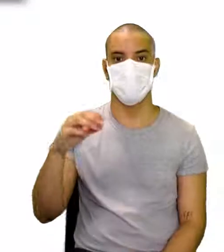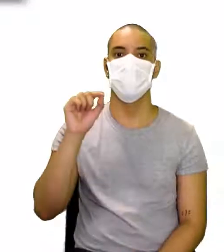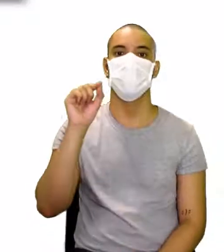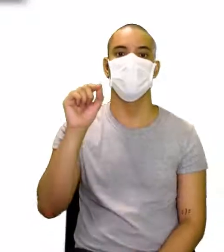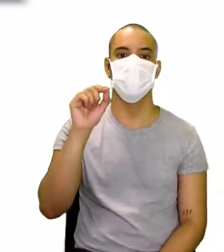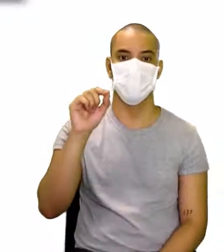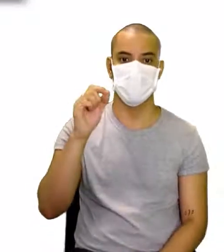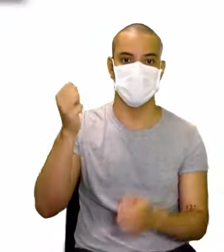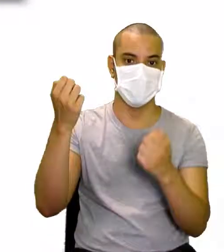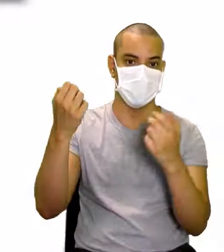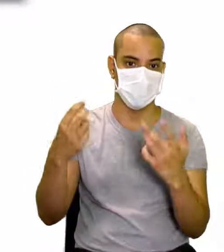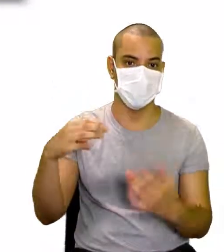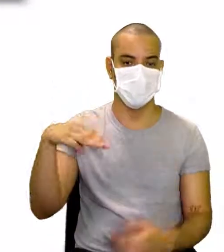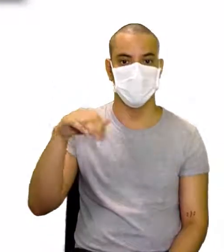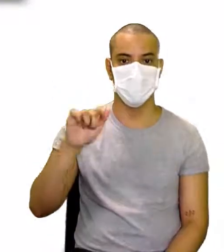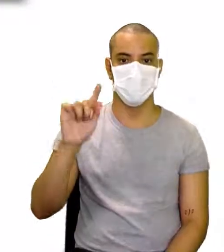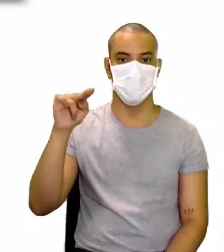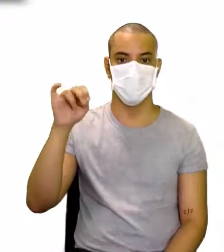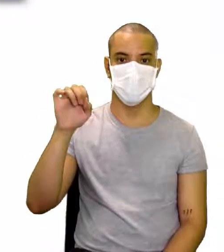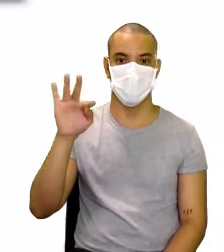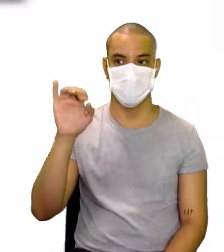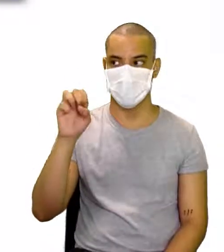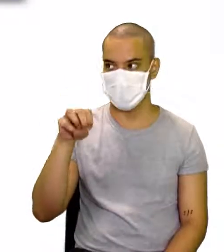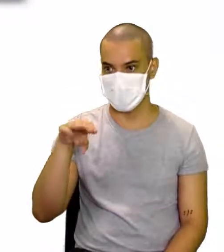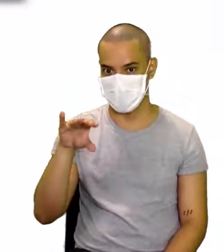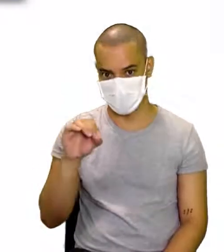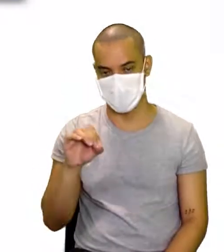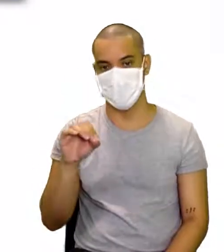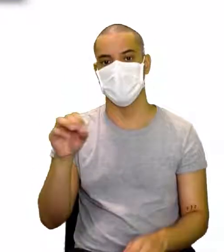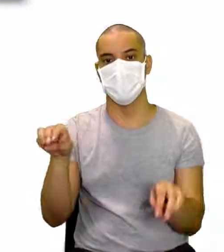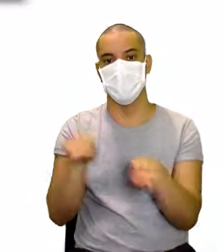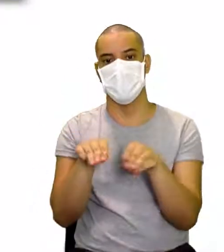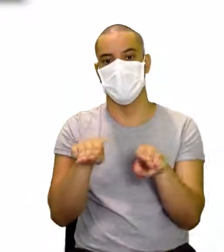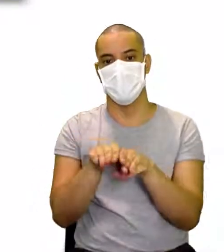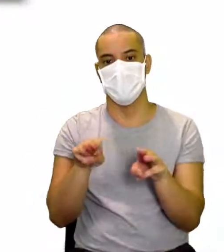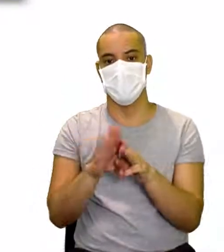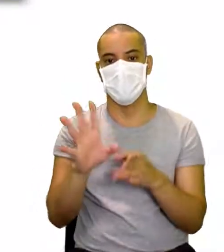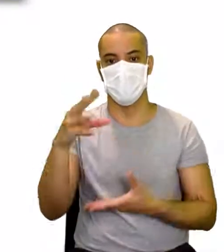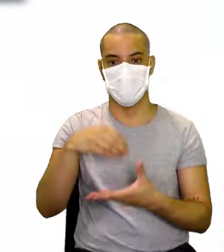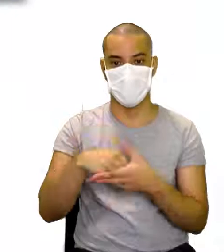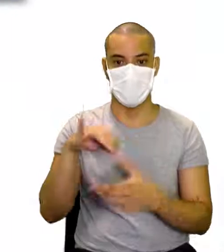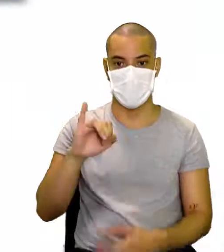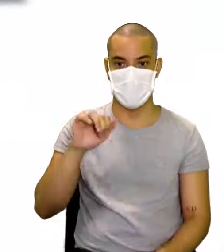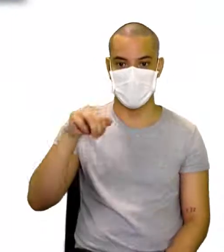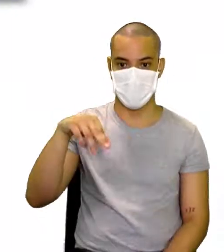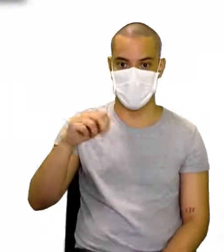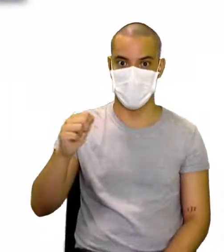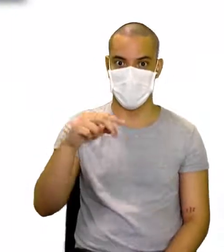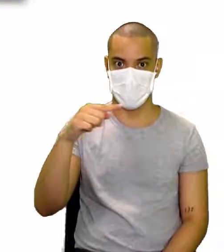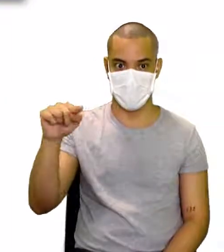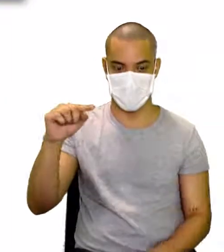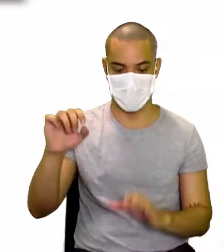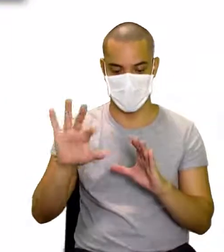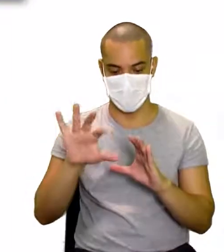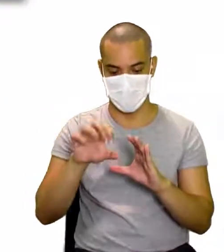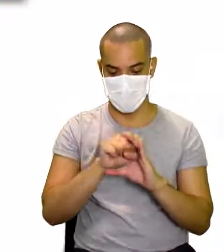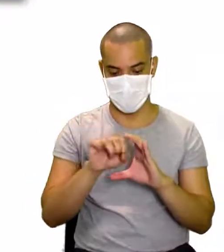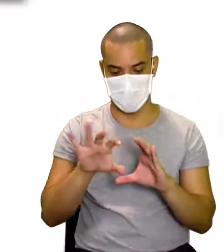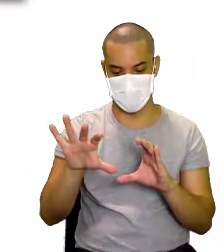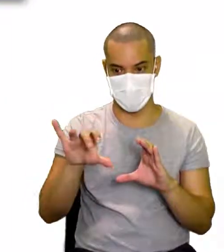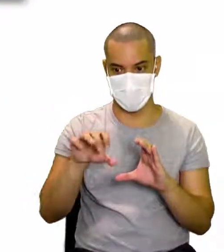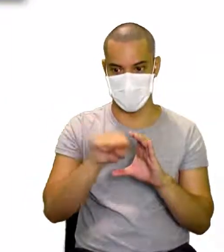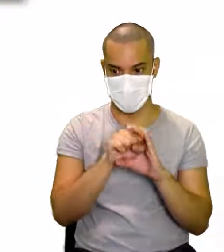magnetismo, falando de fenômenos magnéticos, propriedade do ímã e campo magnético